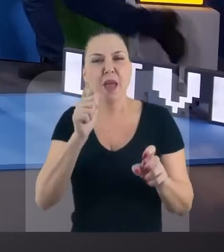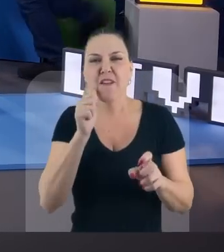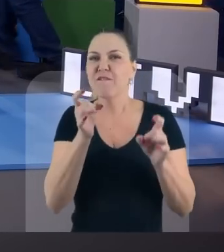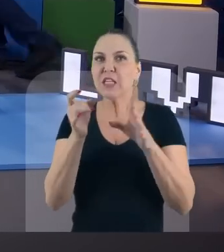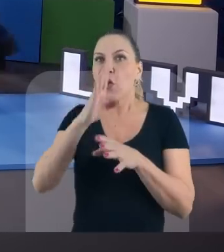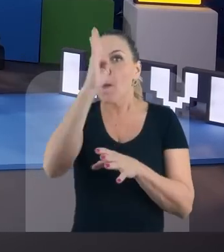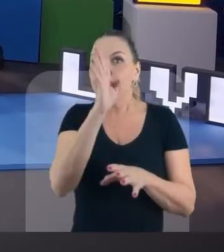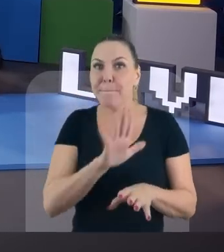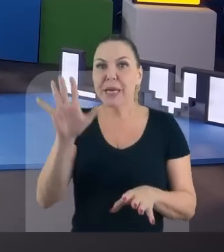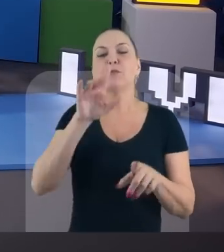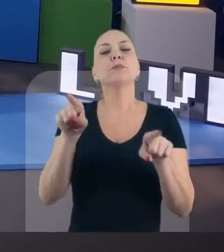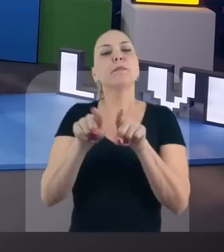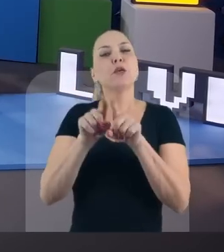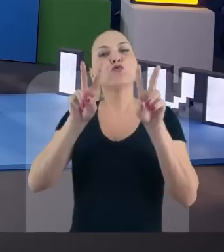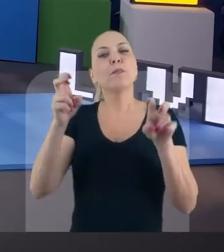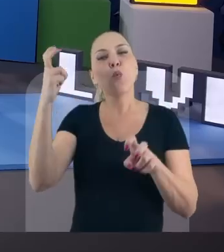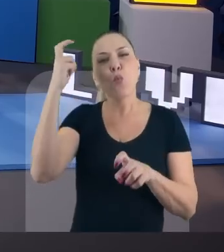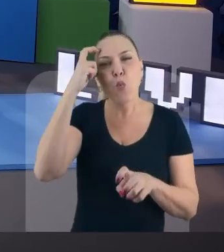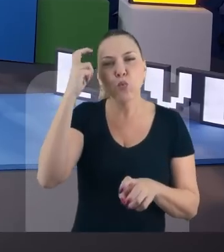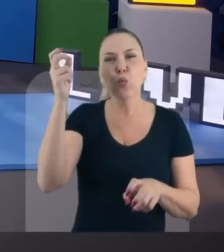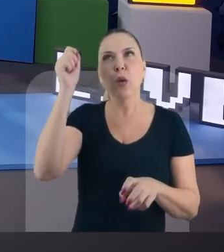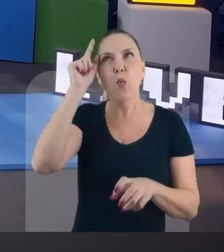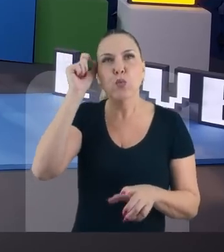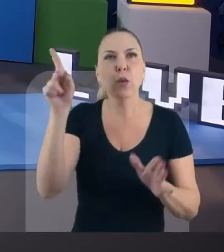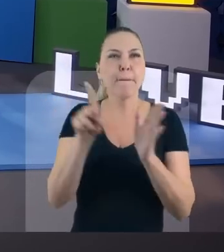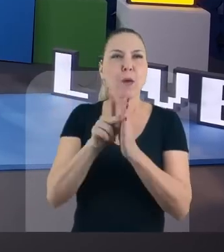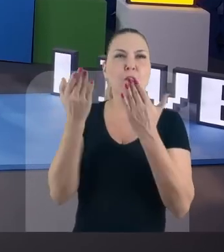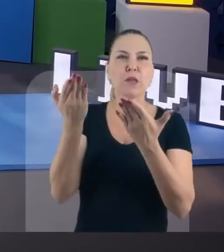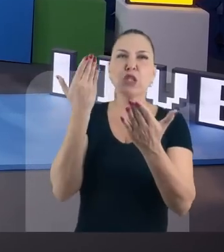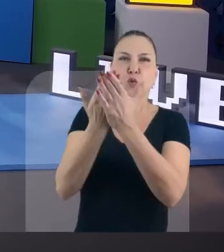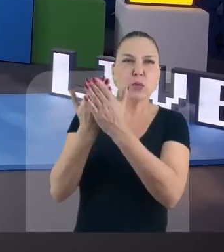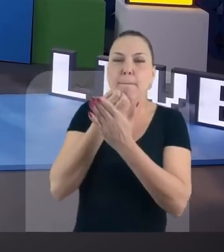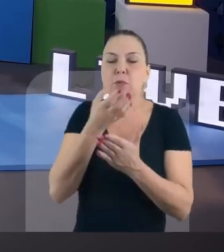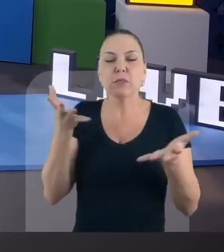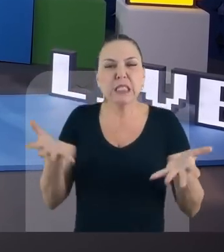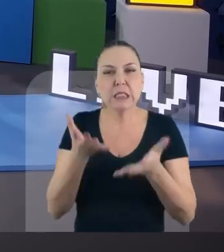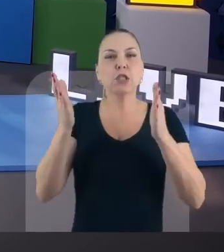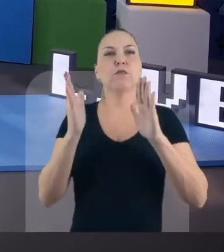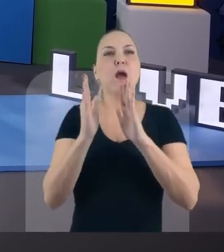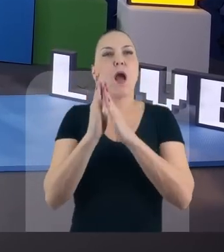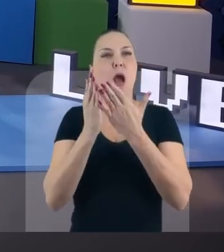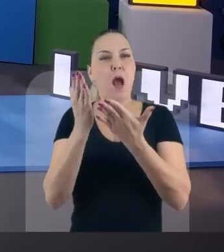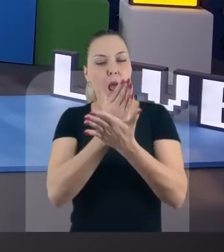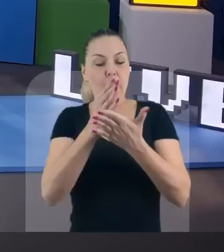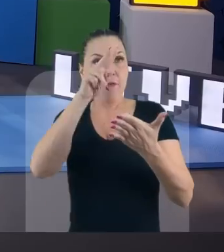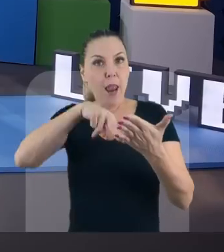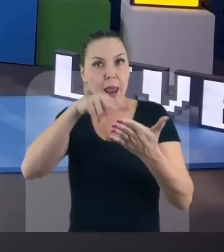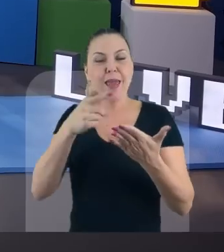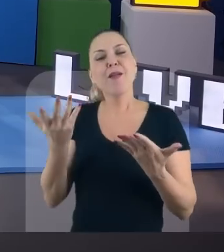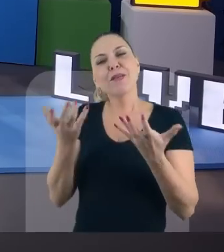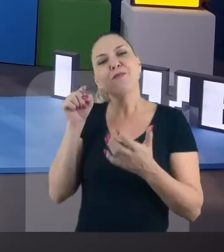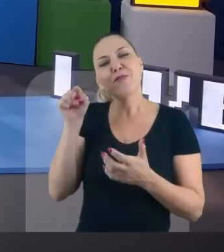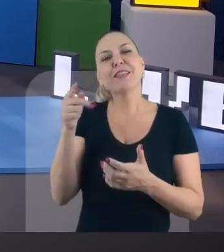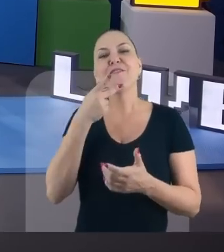sobre feminismo e sobre cultura, né? Você é muito estudada, você incentiva as pessoas a ler, tinha um clube de leitura, aliás. E eu